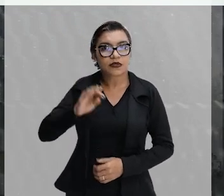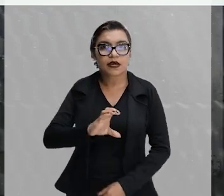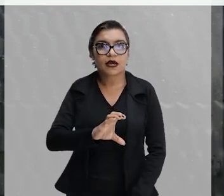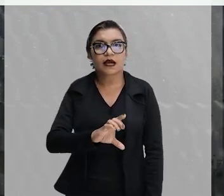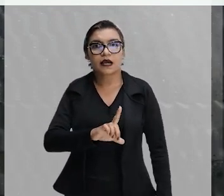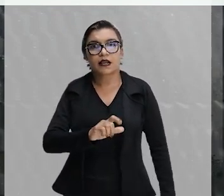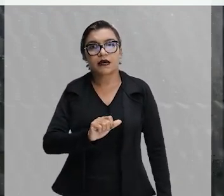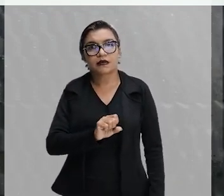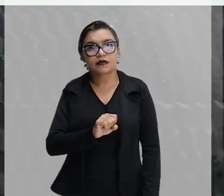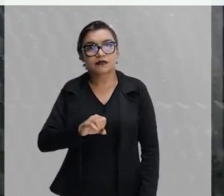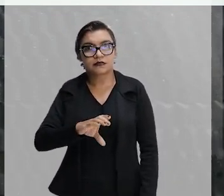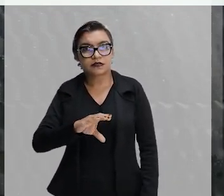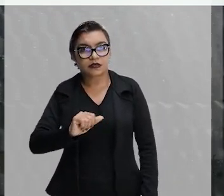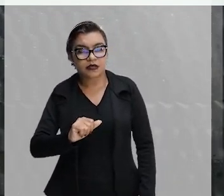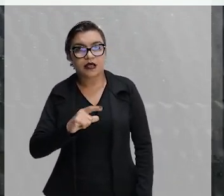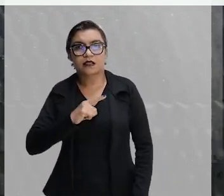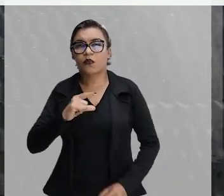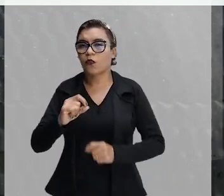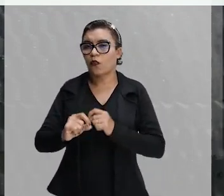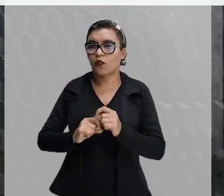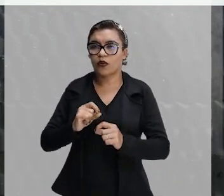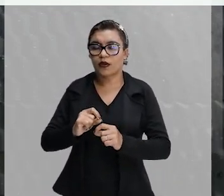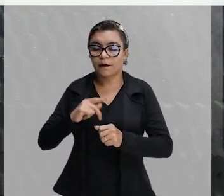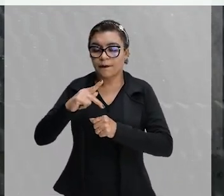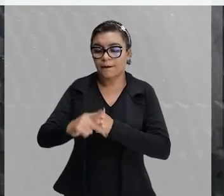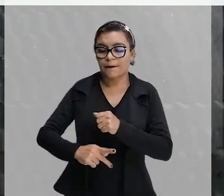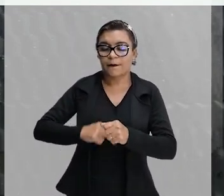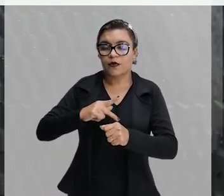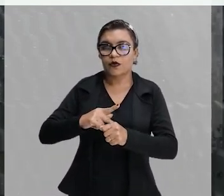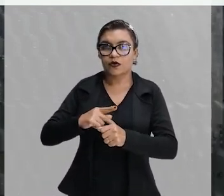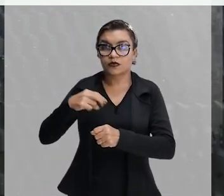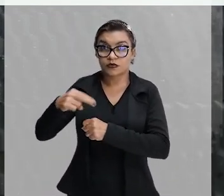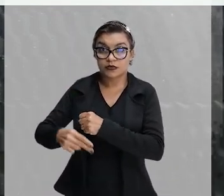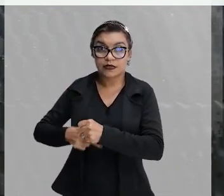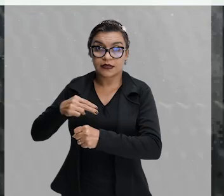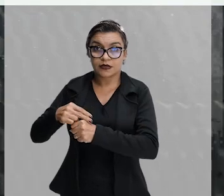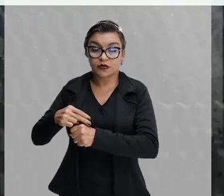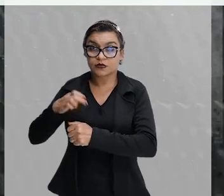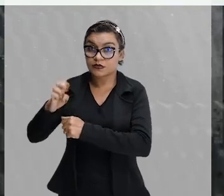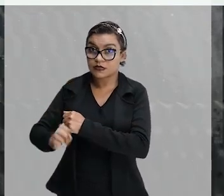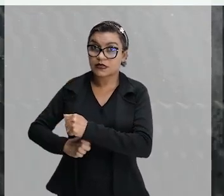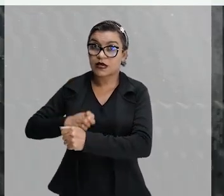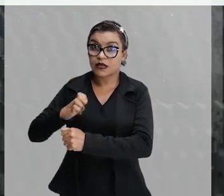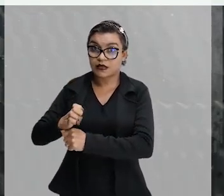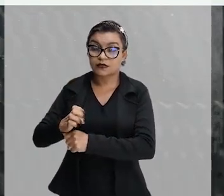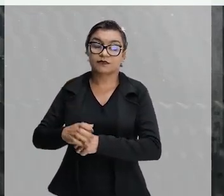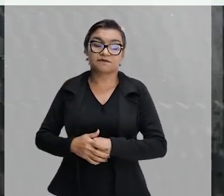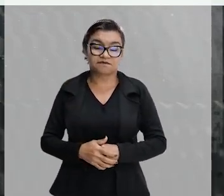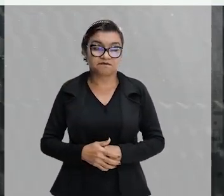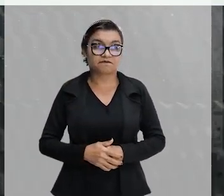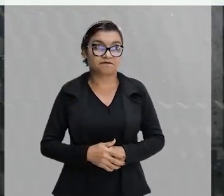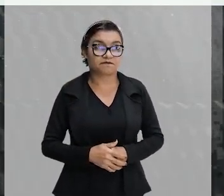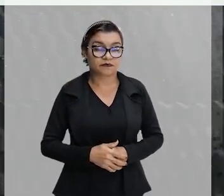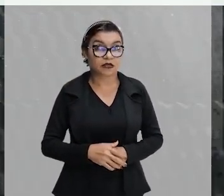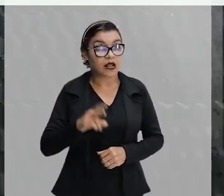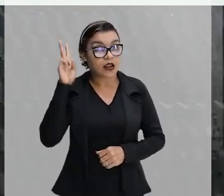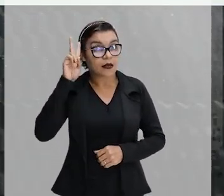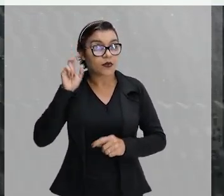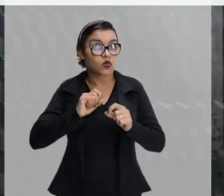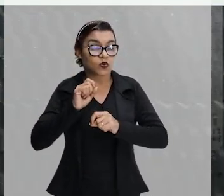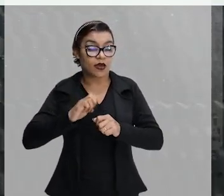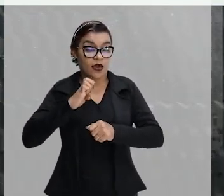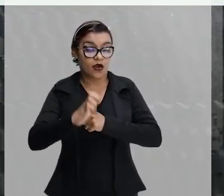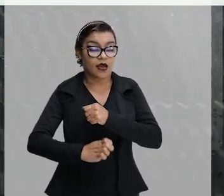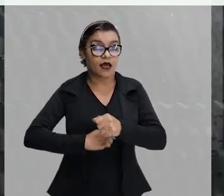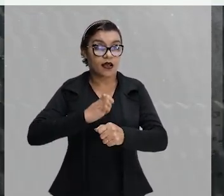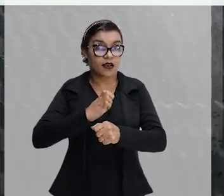nós temos prótons, nêutrons e elétrons, ok? Lembrando que o elétron, muito